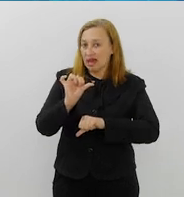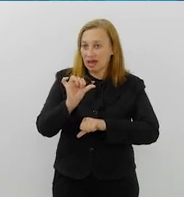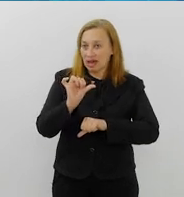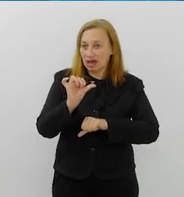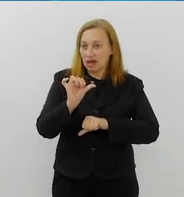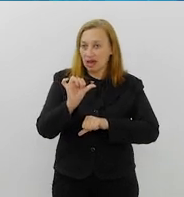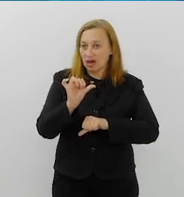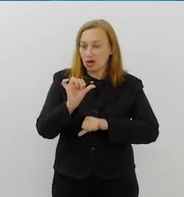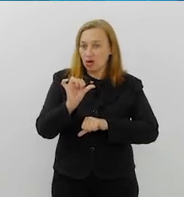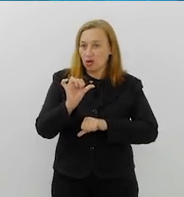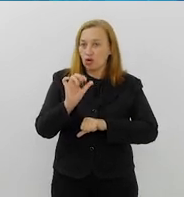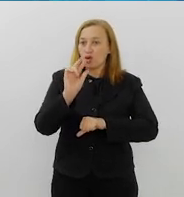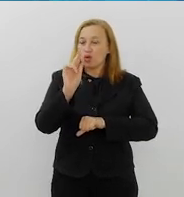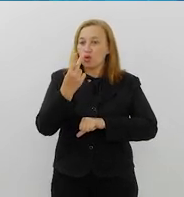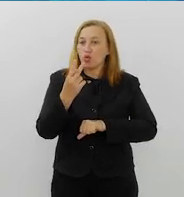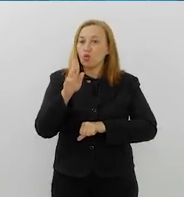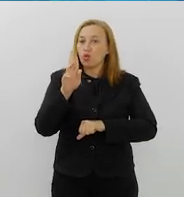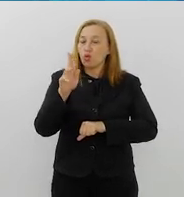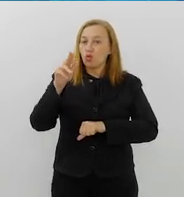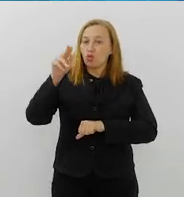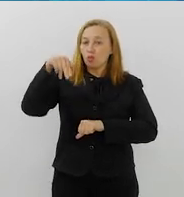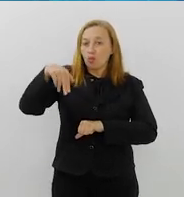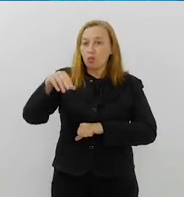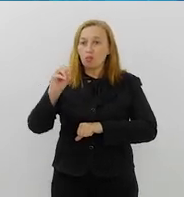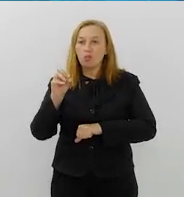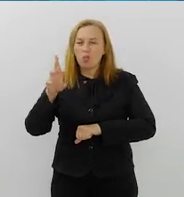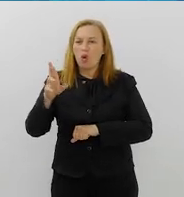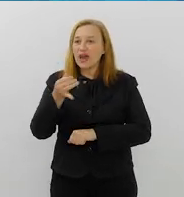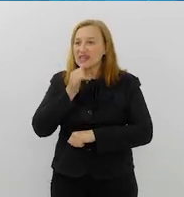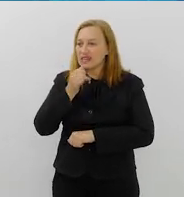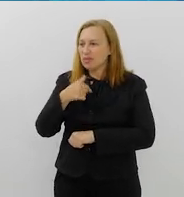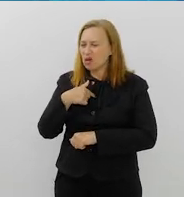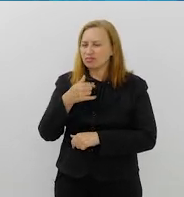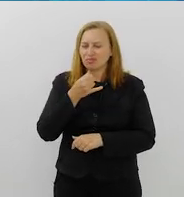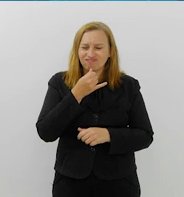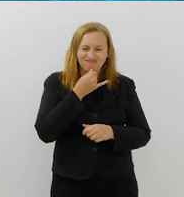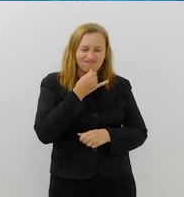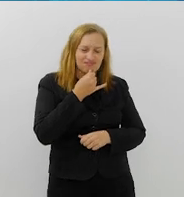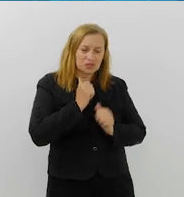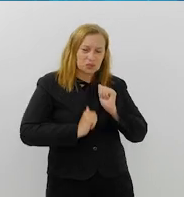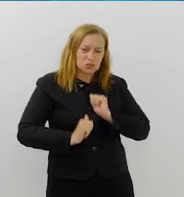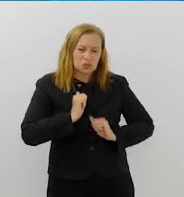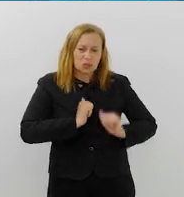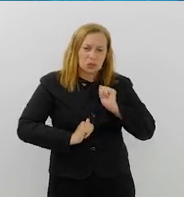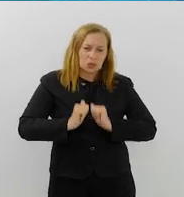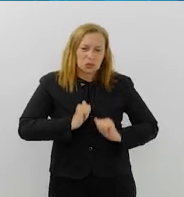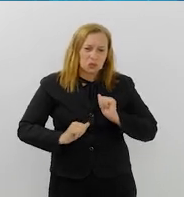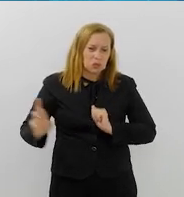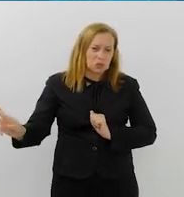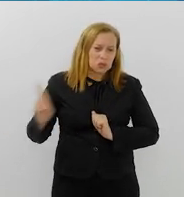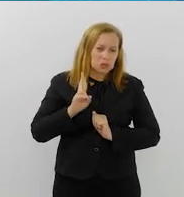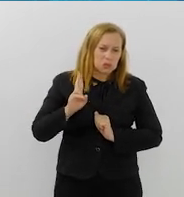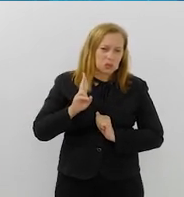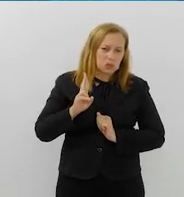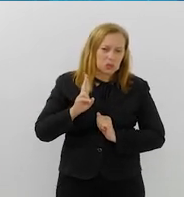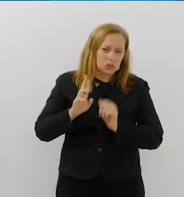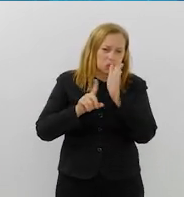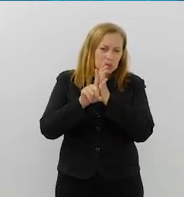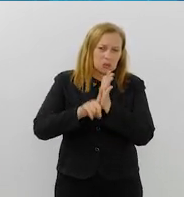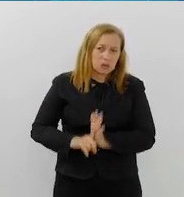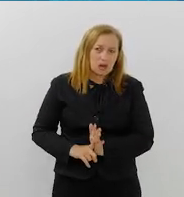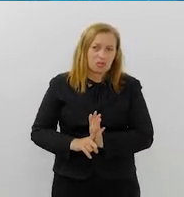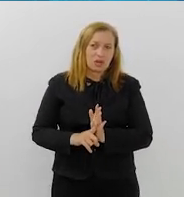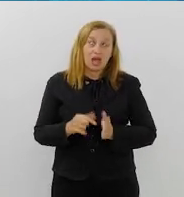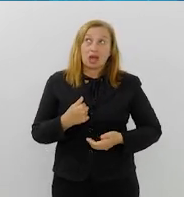e a consciência. Isso é um ponto. Foi uma intenção. Eu estou muito angustiada aqui, estou nervosa, vou receber um resultado de um